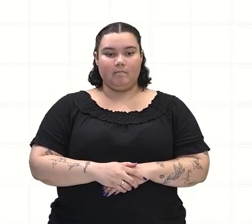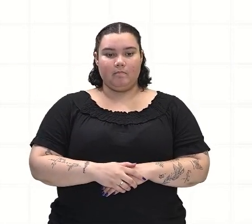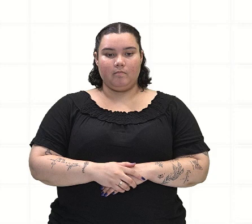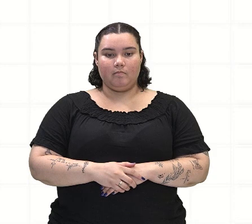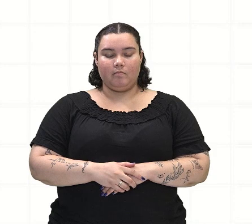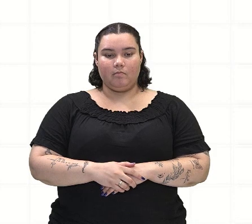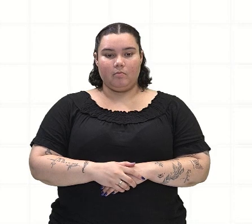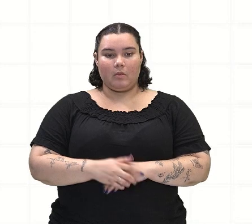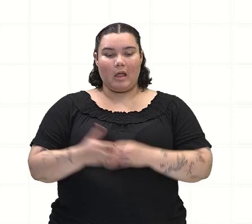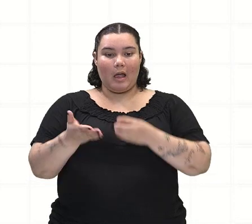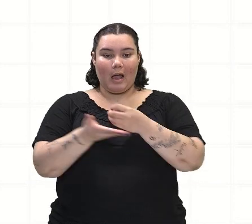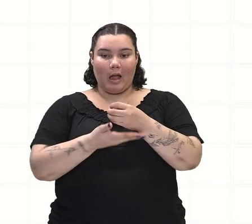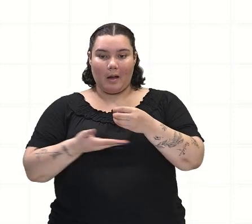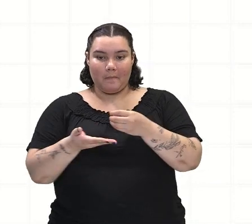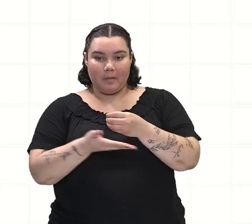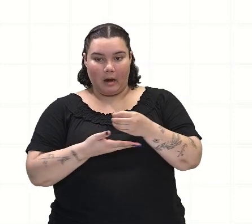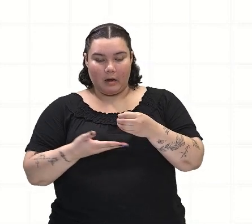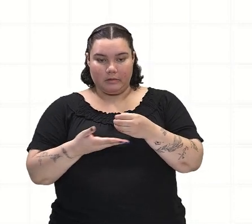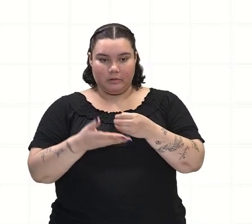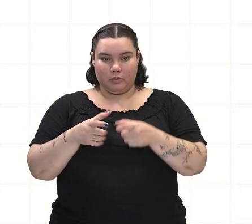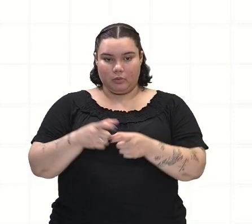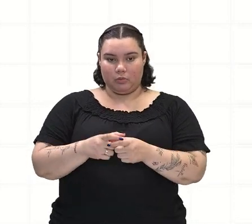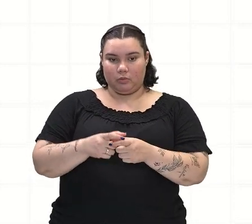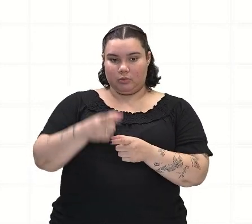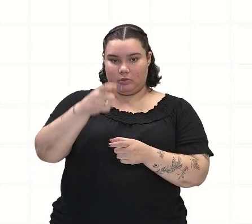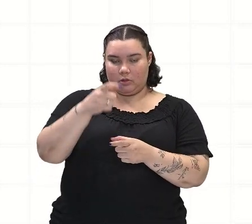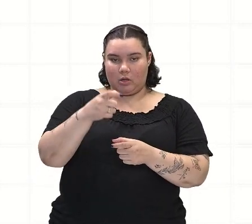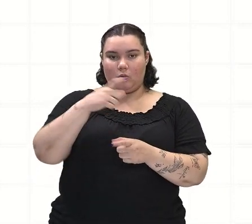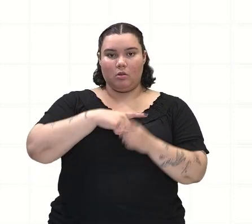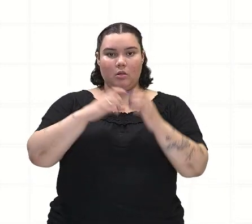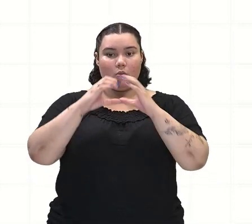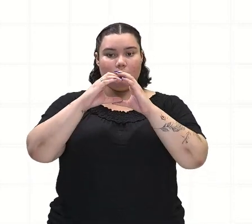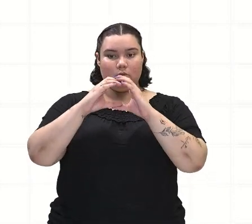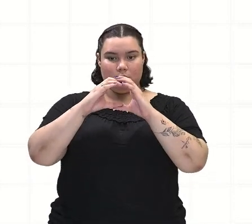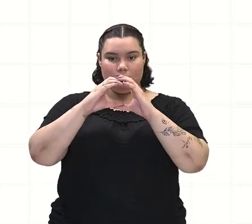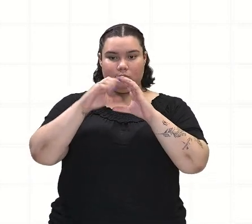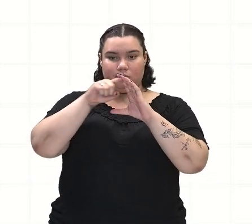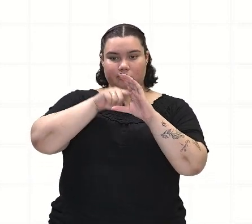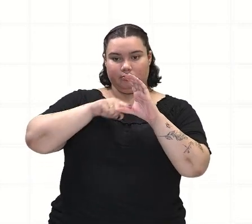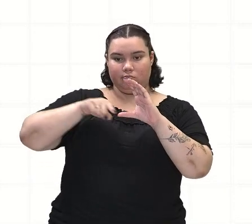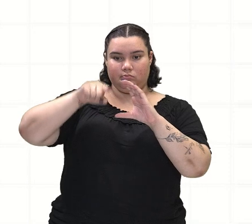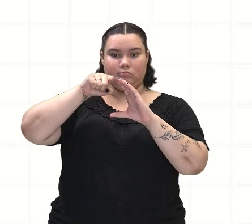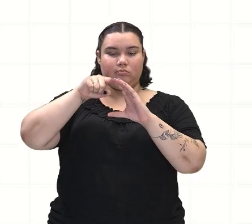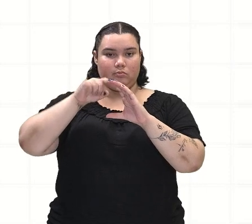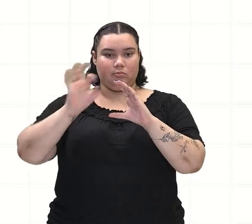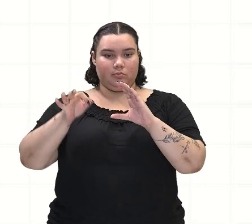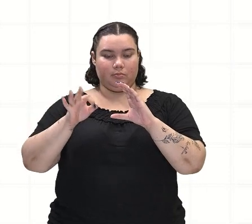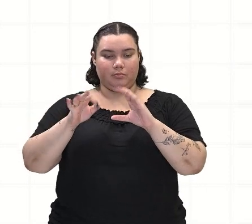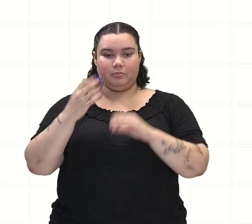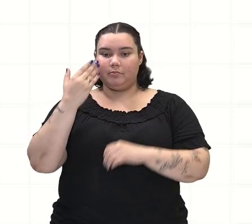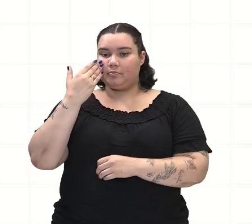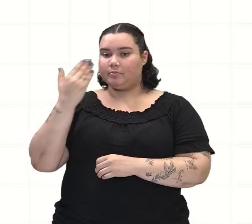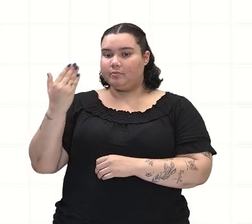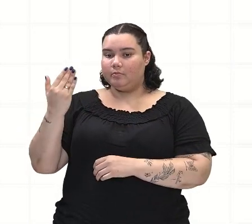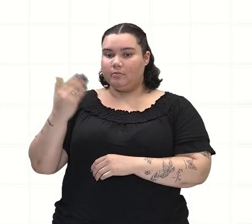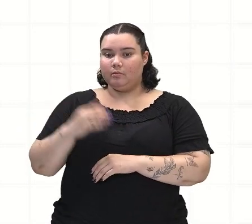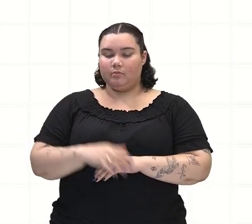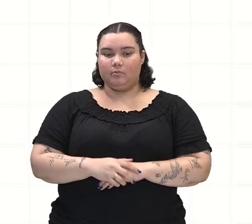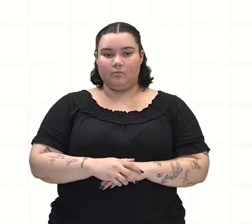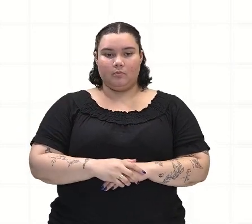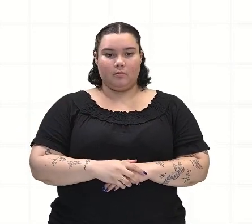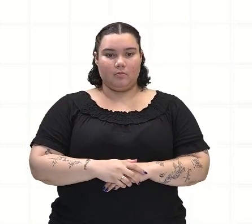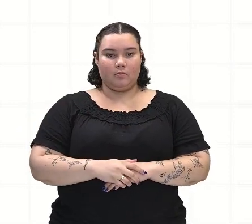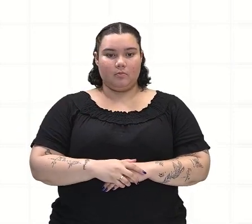tem aqui na base dele um círculo, Então, a gente imagina aqui um círculo